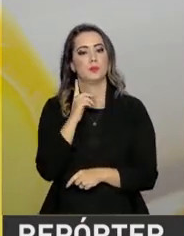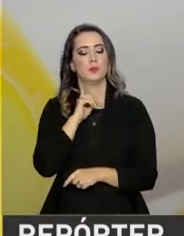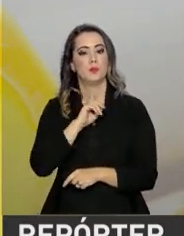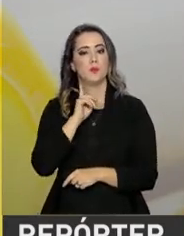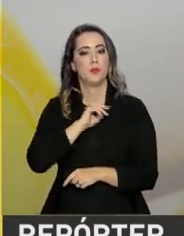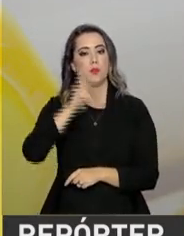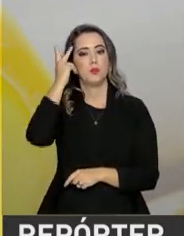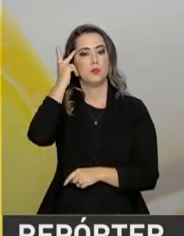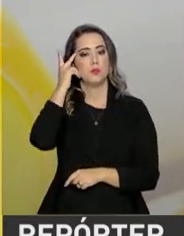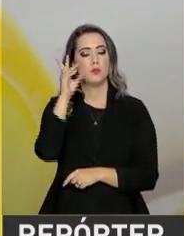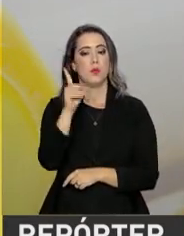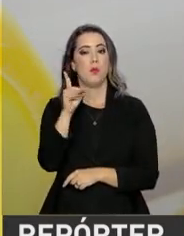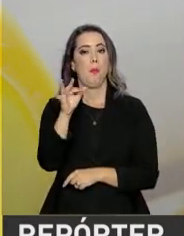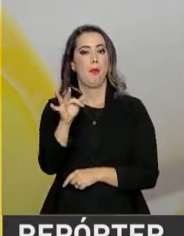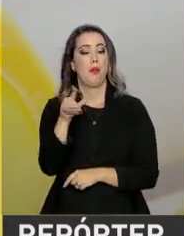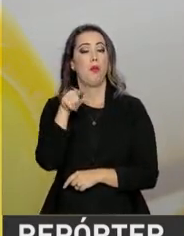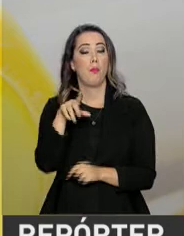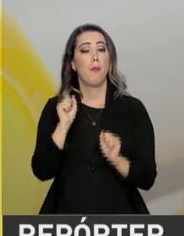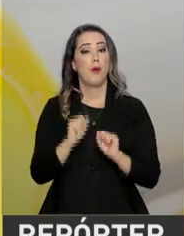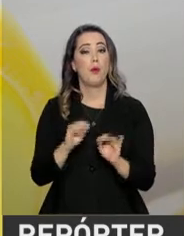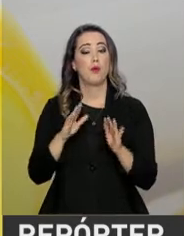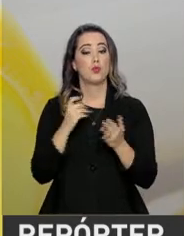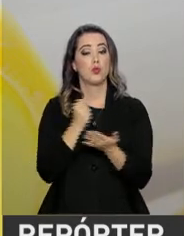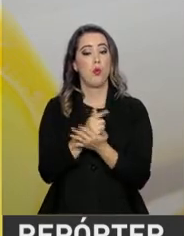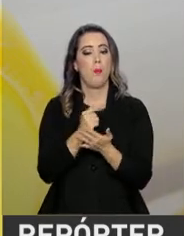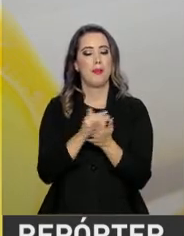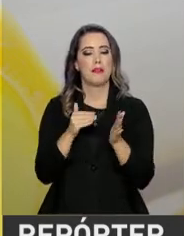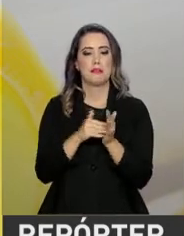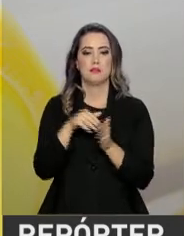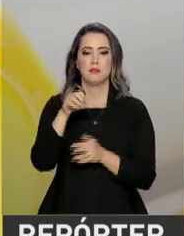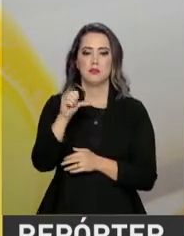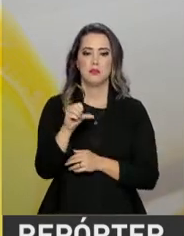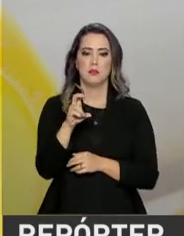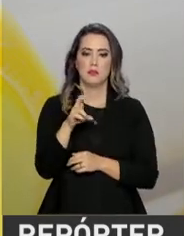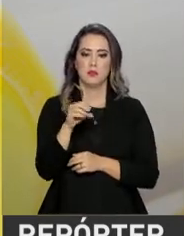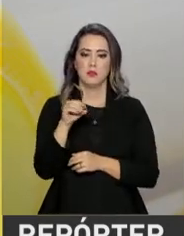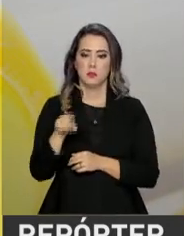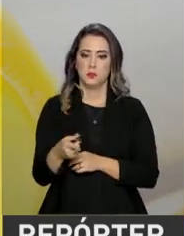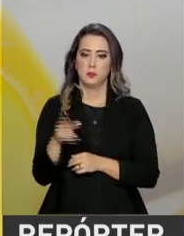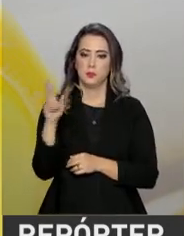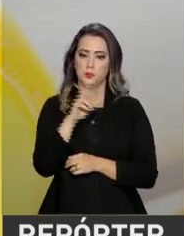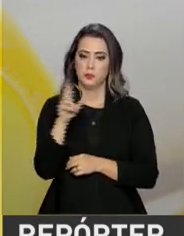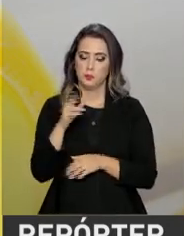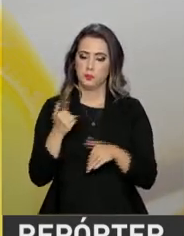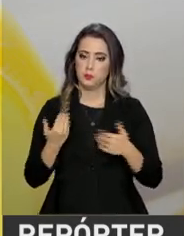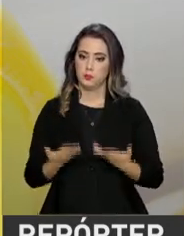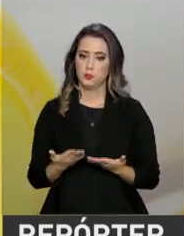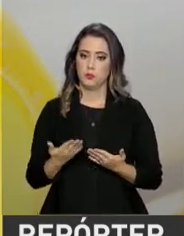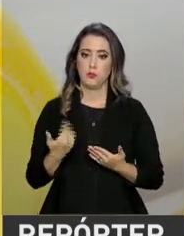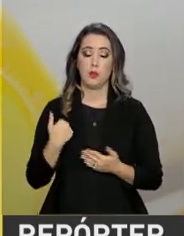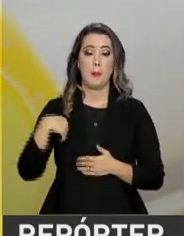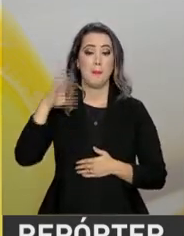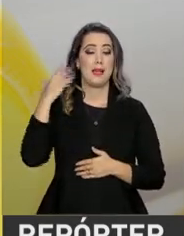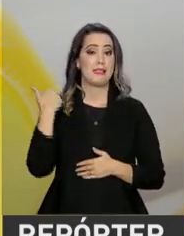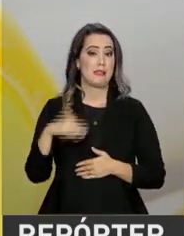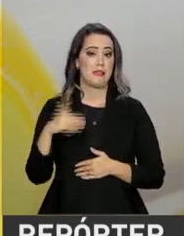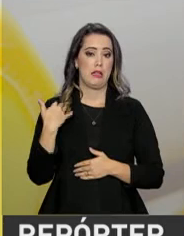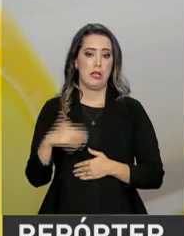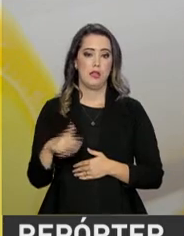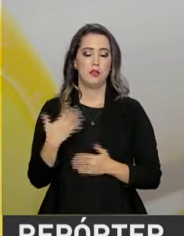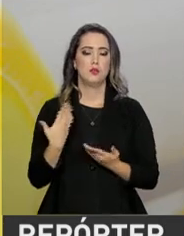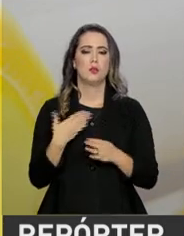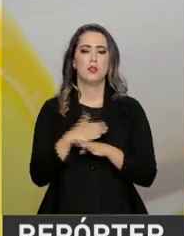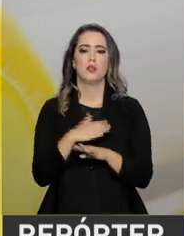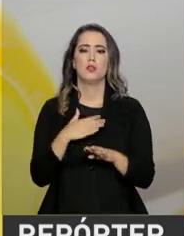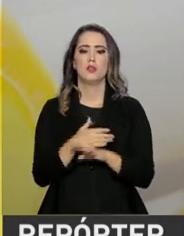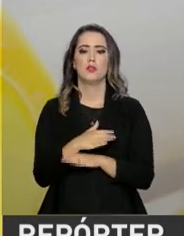gerais e distrito federal um imóvel pode custar até 950 mil reais para os imóveis mais caros que entram no sistema